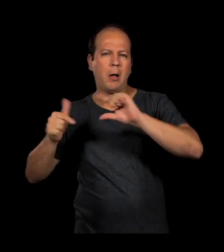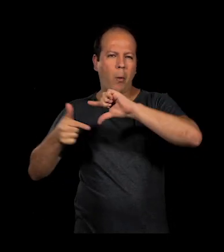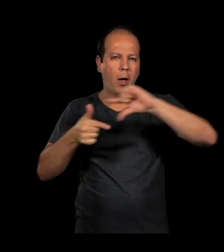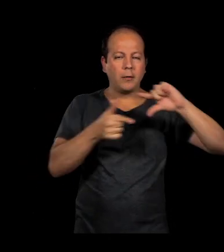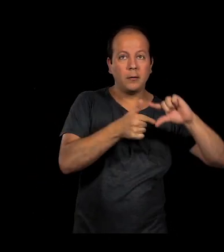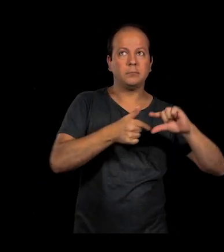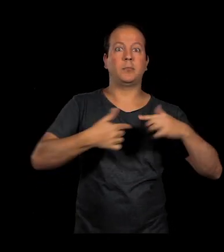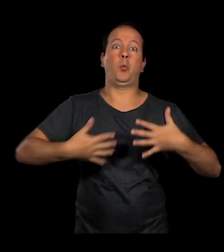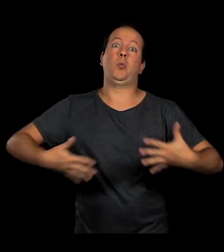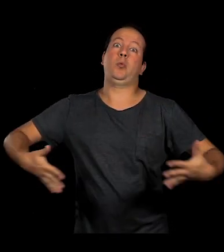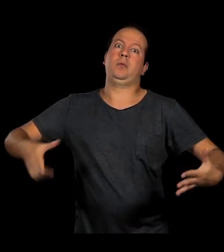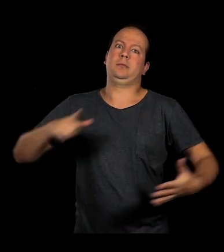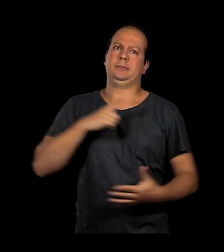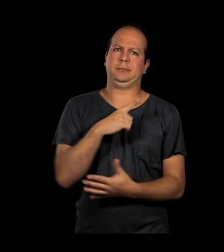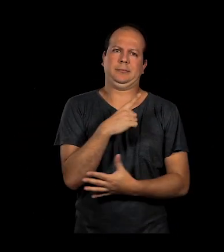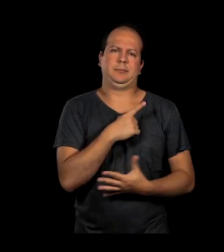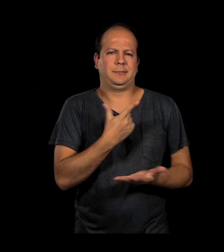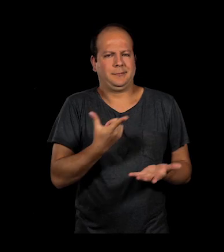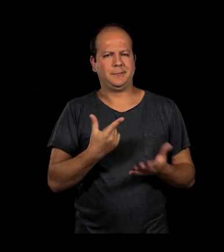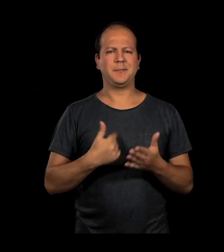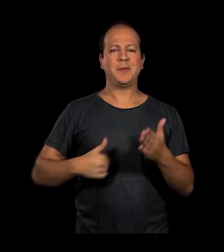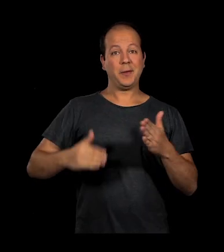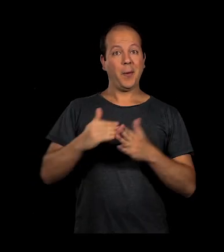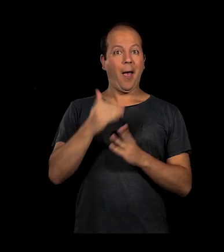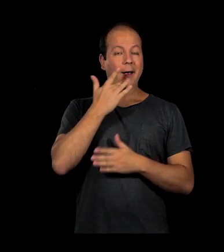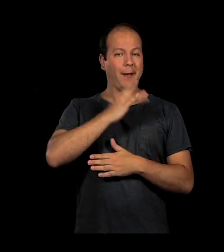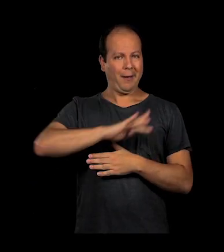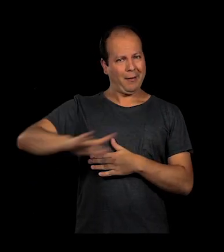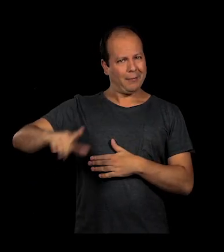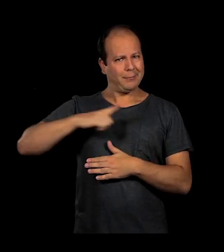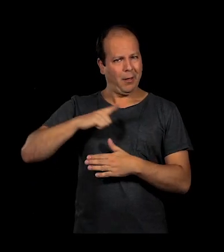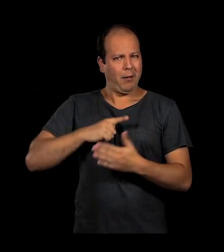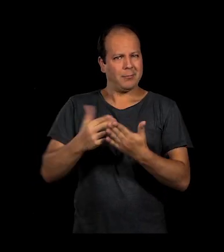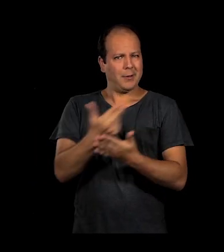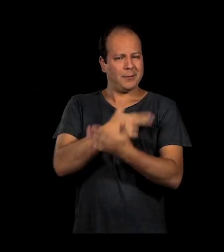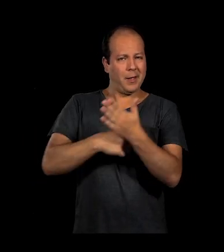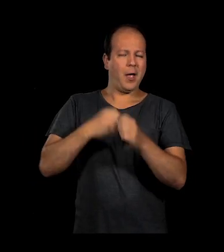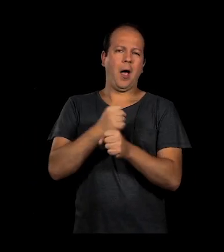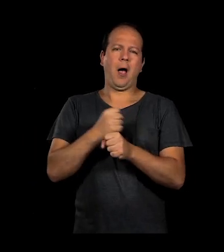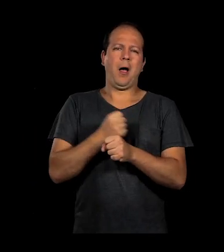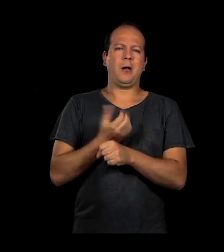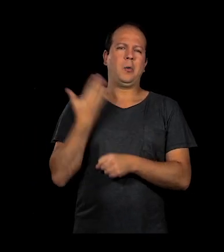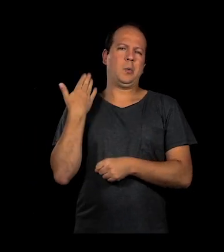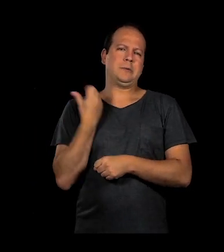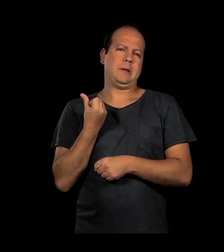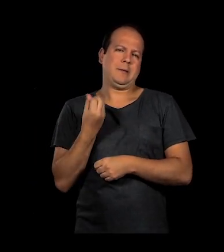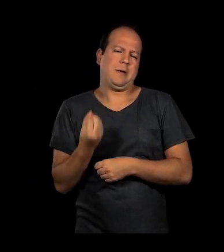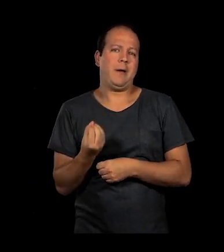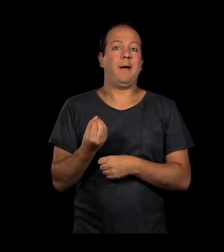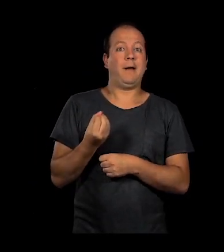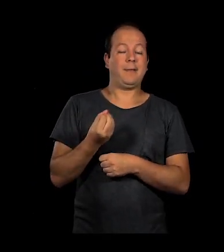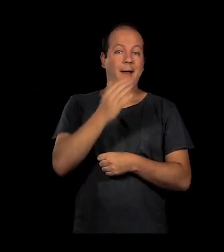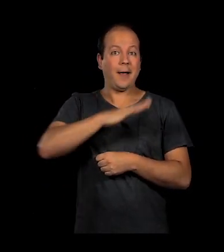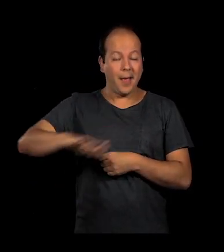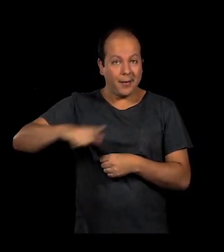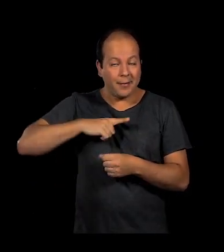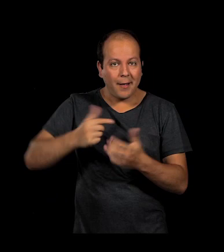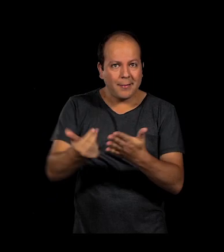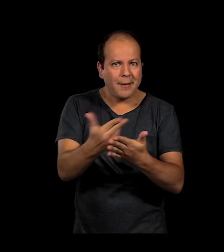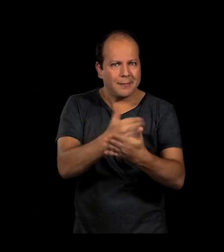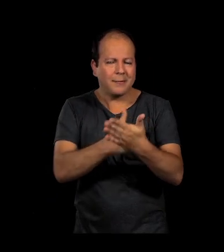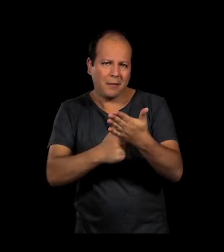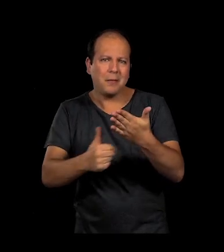encara o guarani enfim toda criança desenha foi lá nos anos 70 toda criança desenha